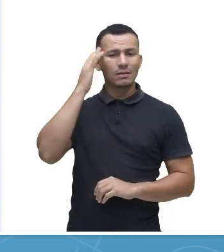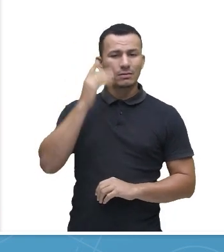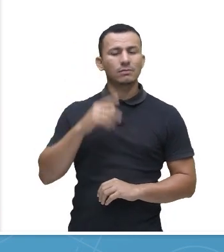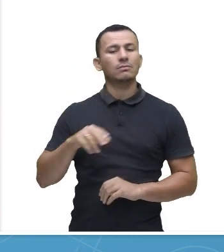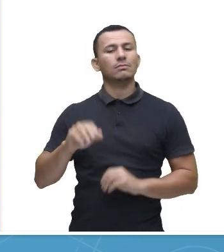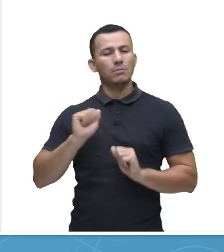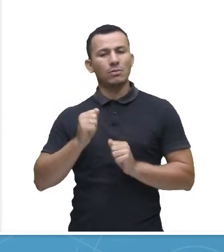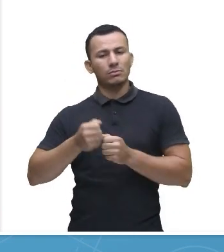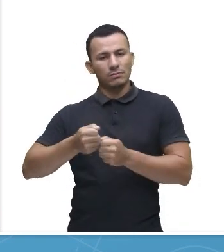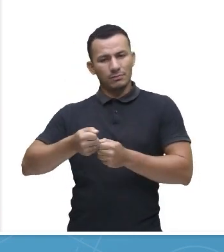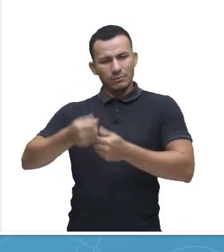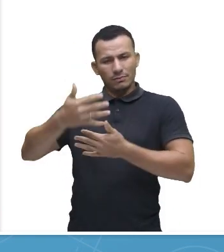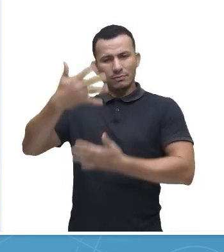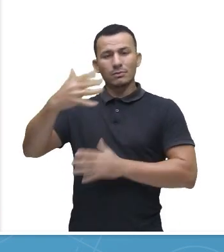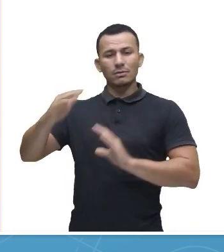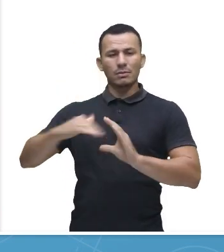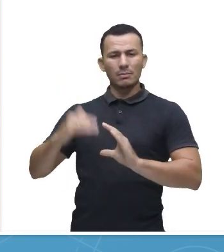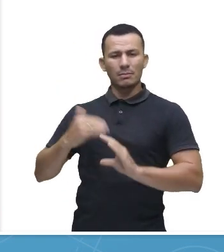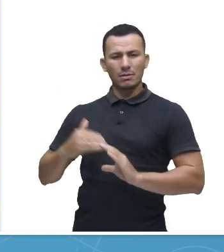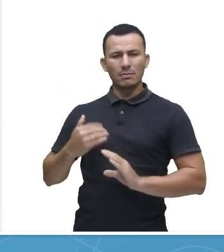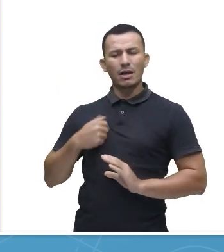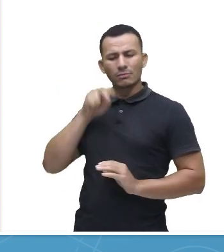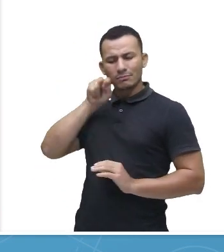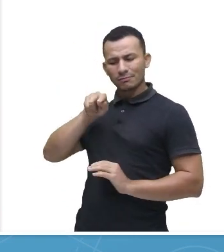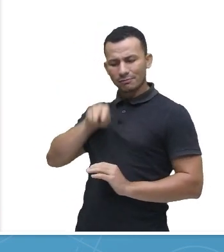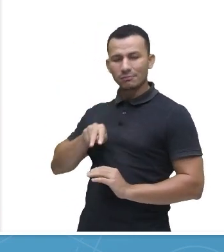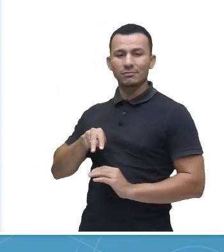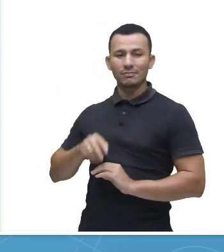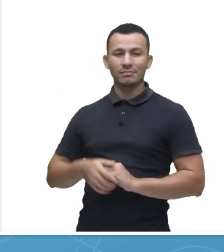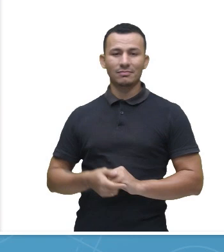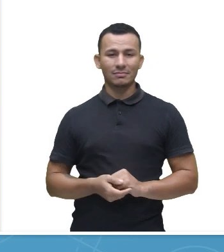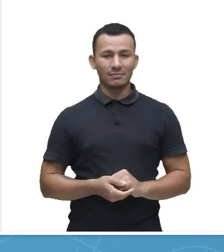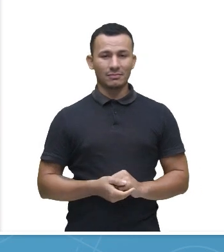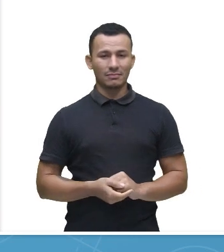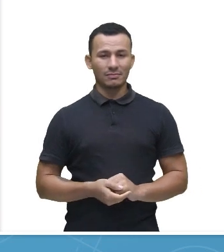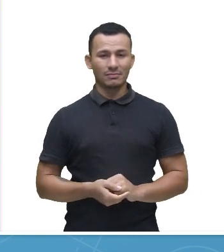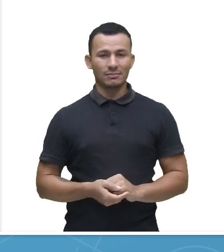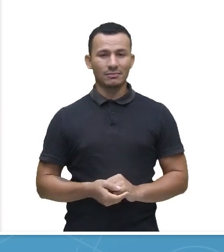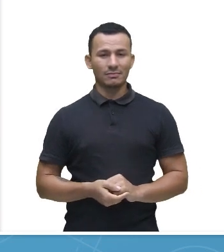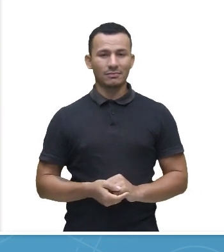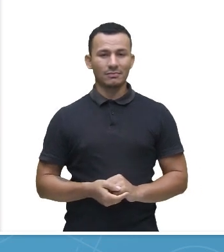aí no chat que eu vou acompanhando vocês, tá bom? Vamos lá!